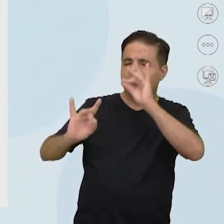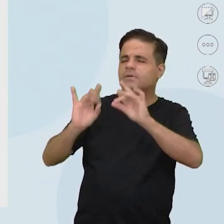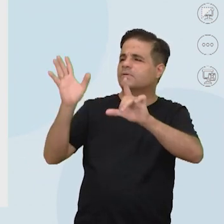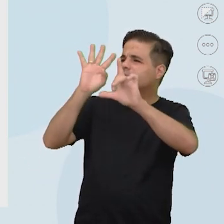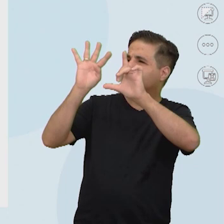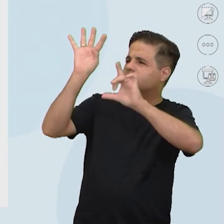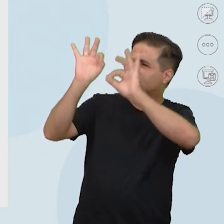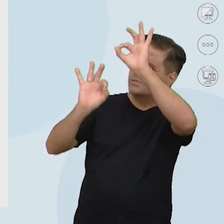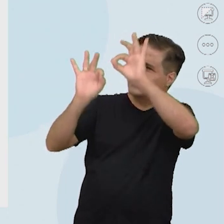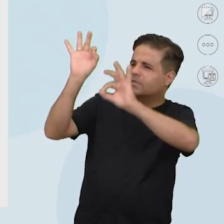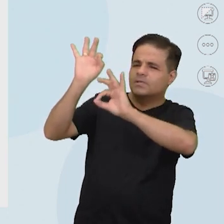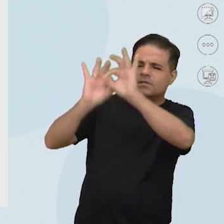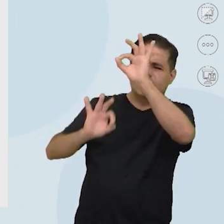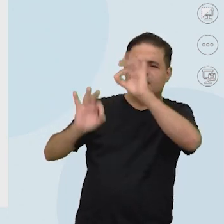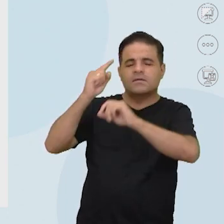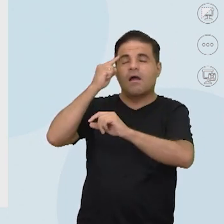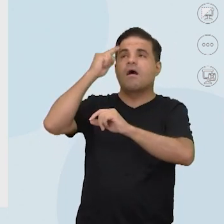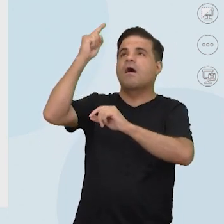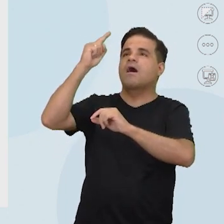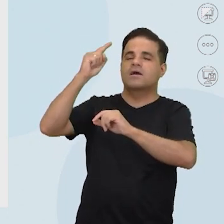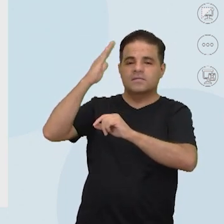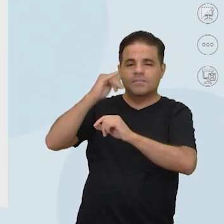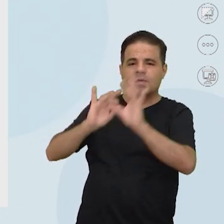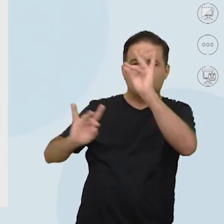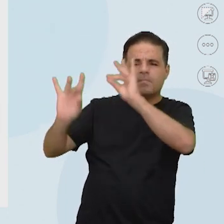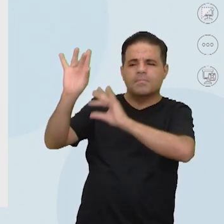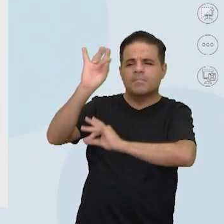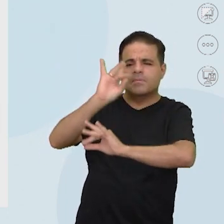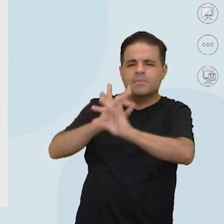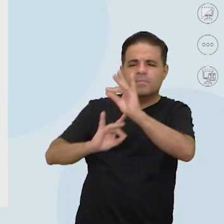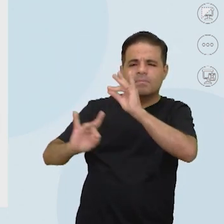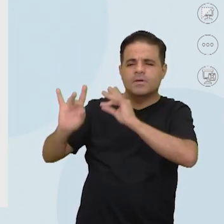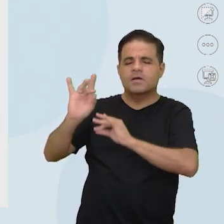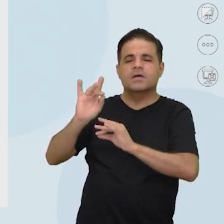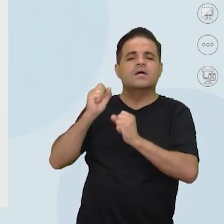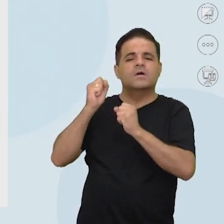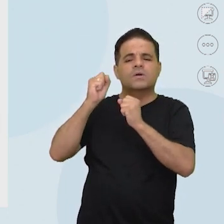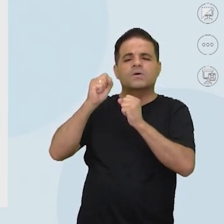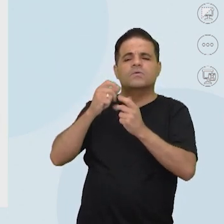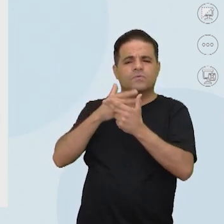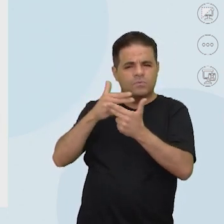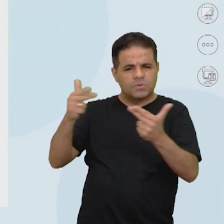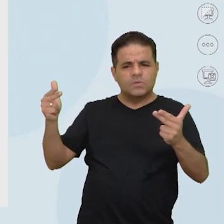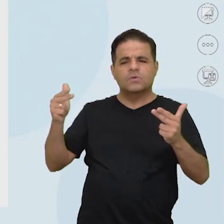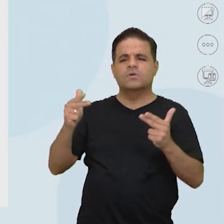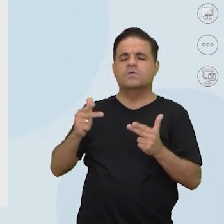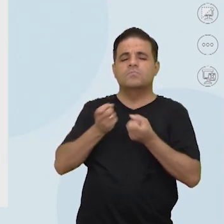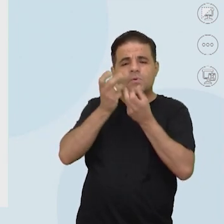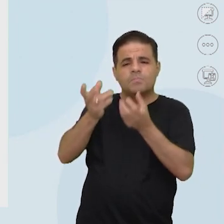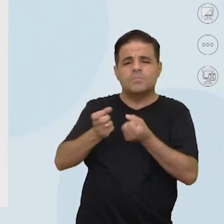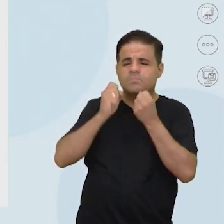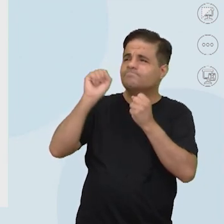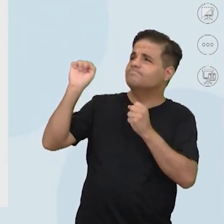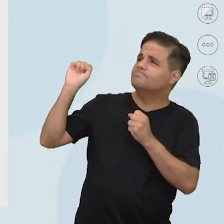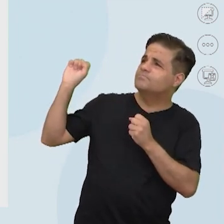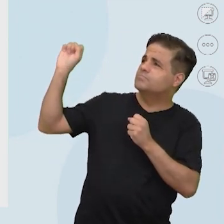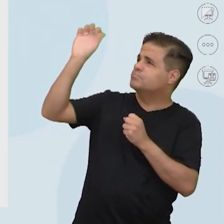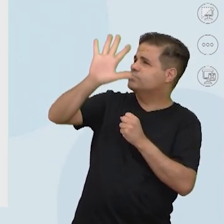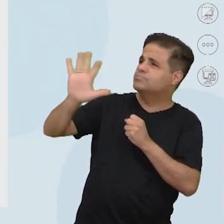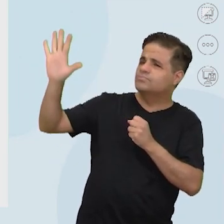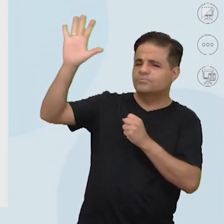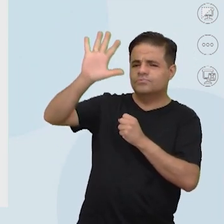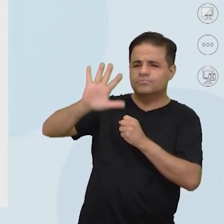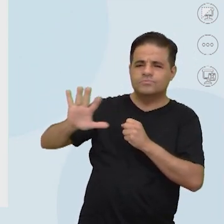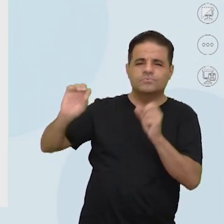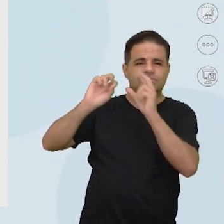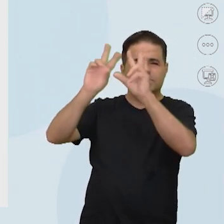diagrama para você ter uma ideia geral, né? Das partículas e das forças. Então ficou bastante informação aí já